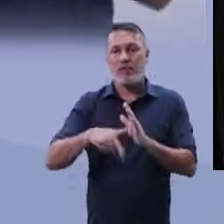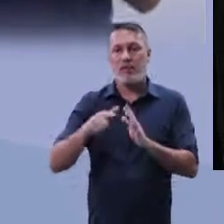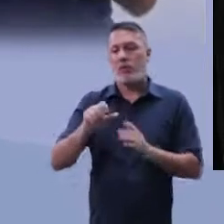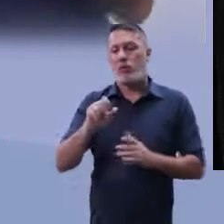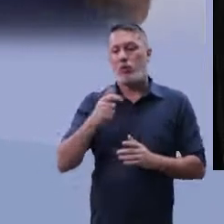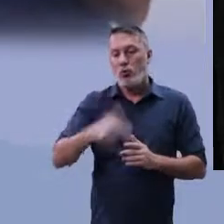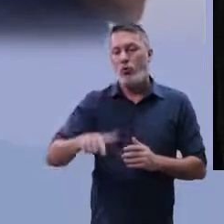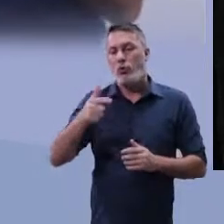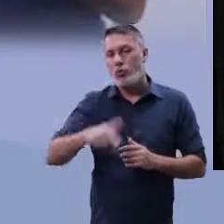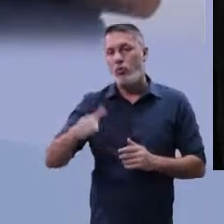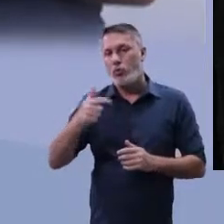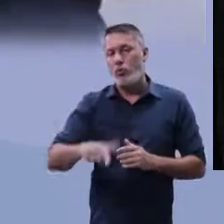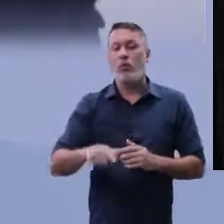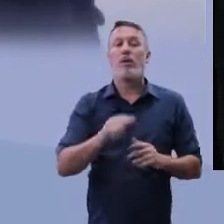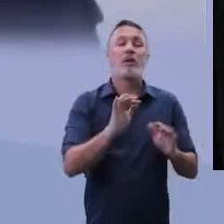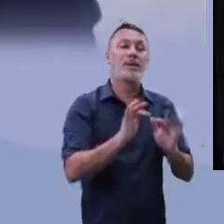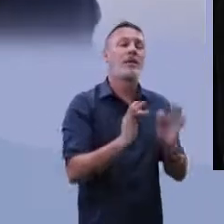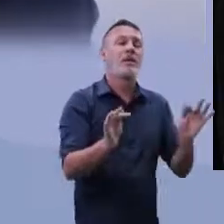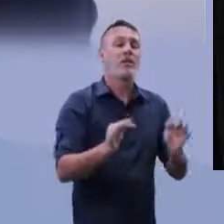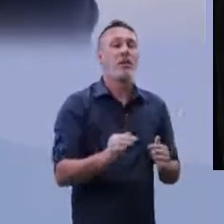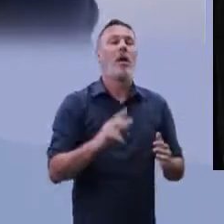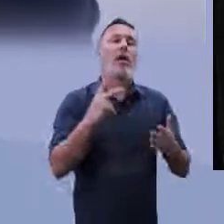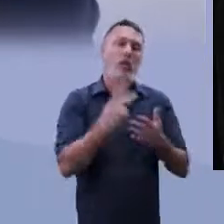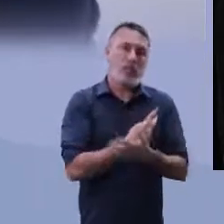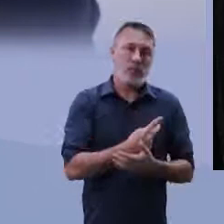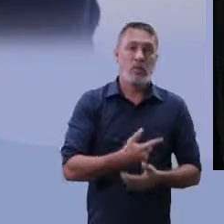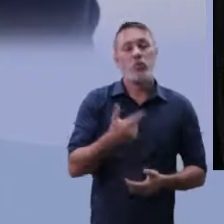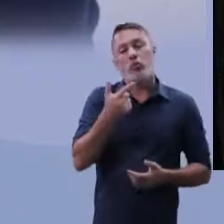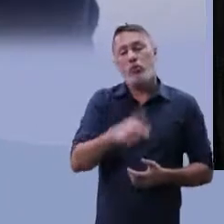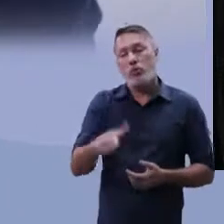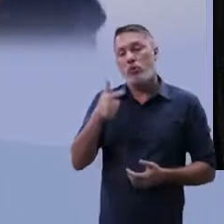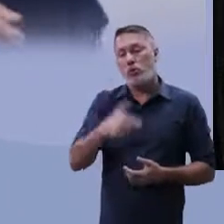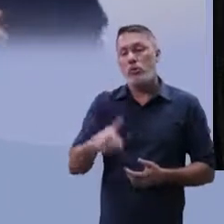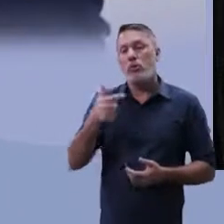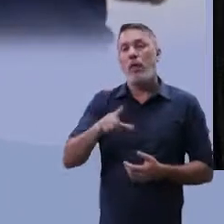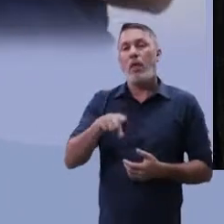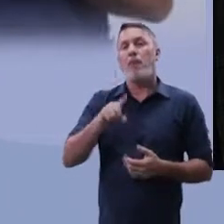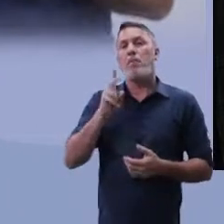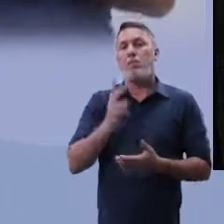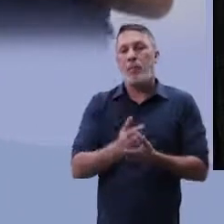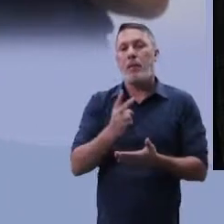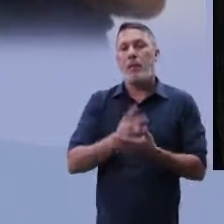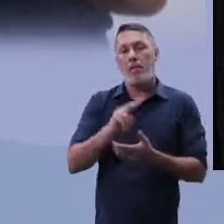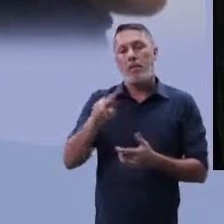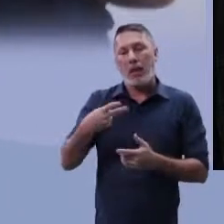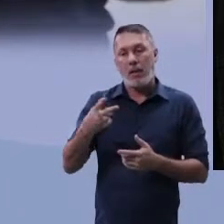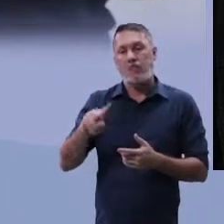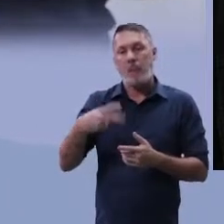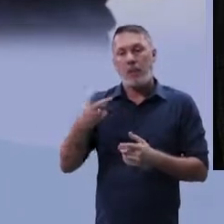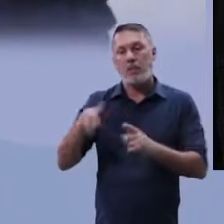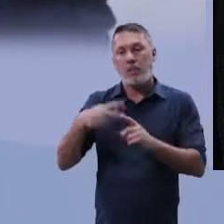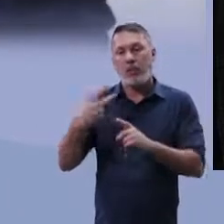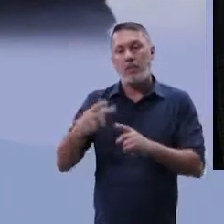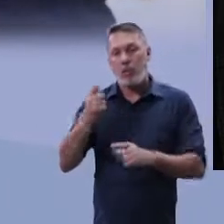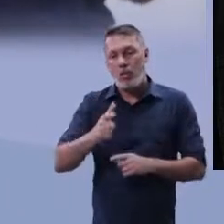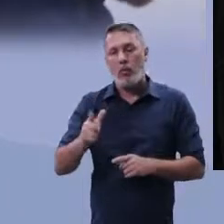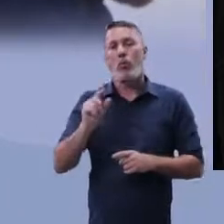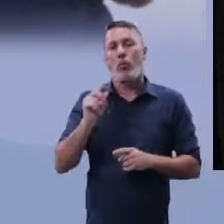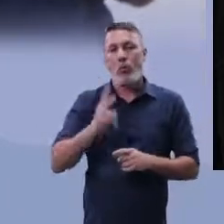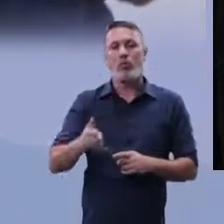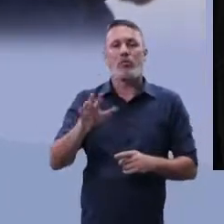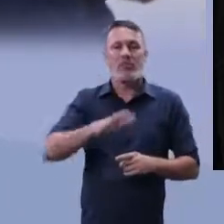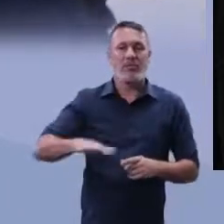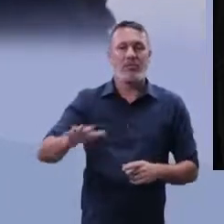sucessiva. Probabilidade simples é a probabilidade de um evento acontecer. Probabilidade sucessiva é a probabilidade